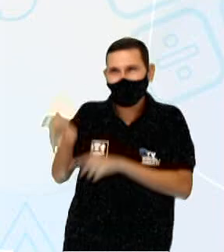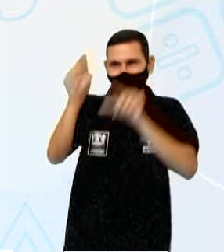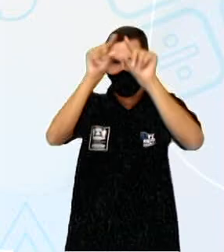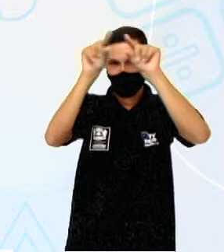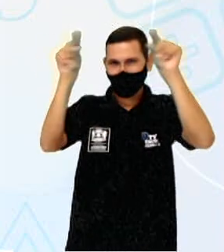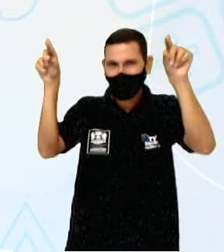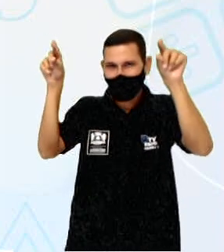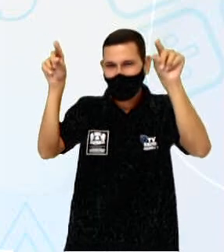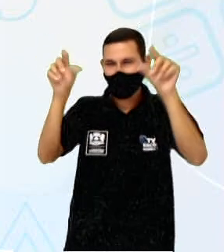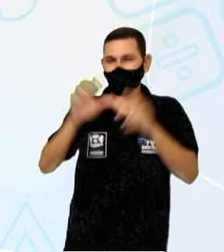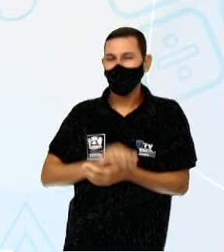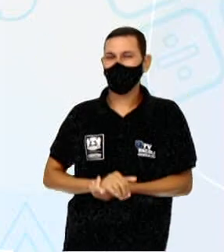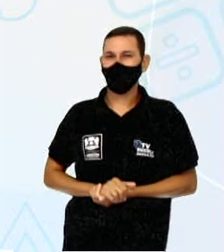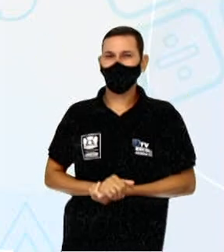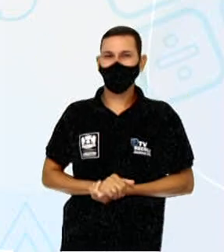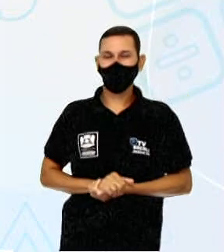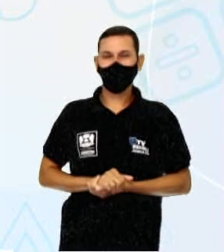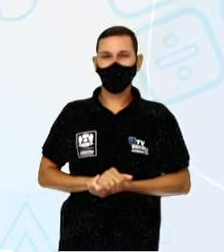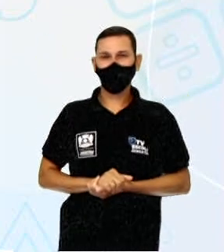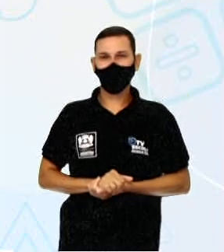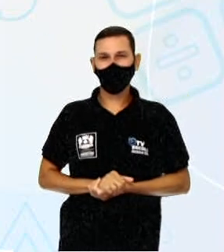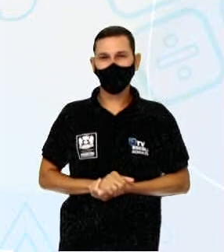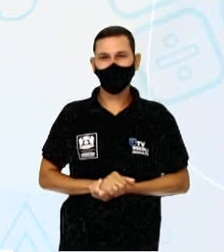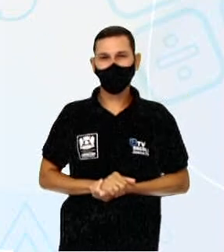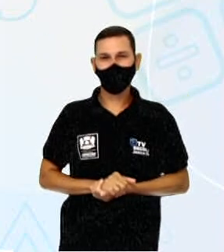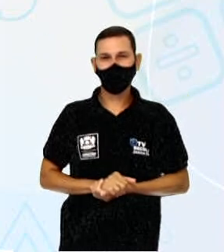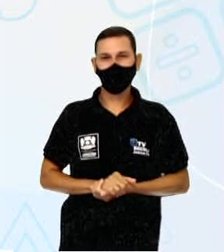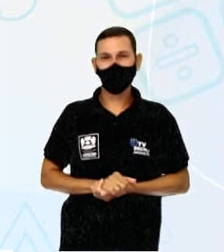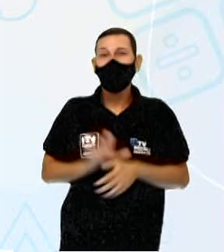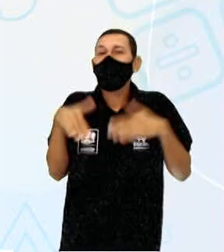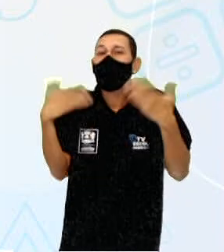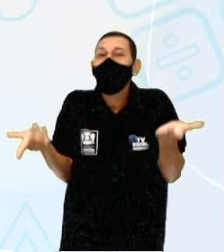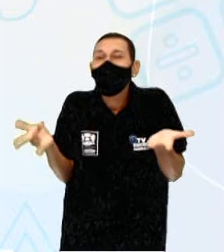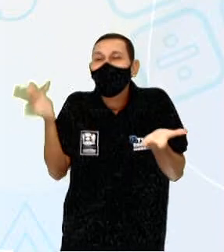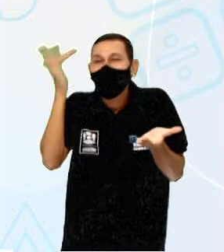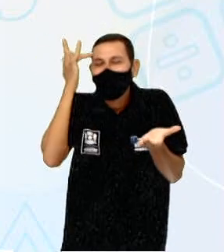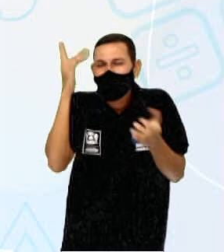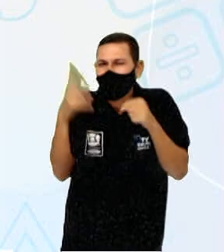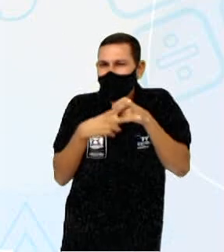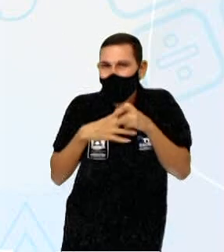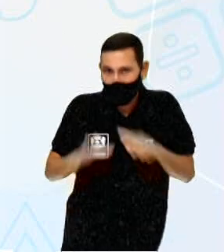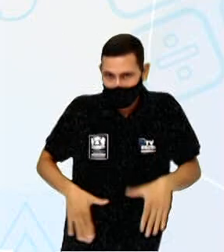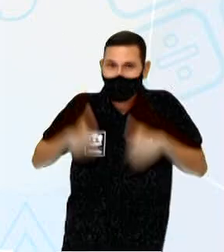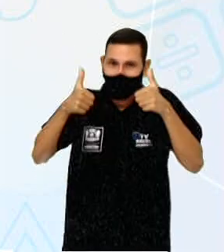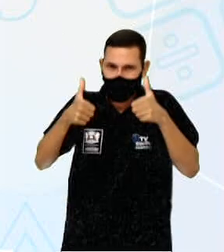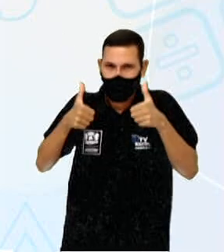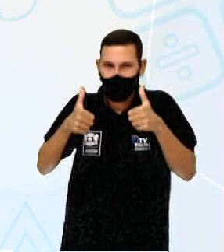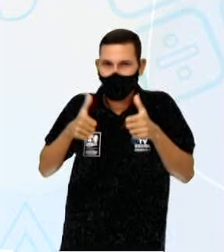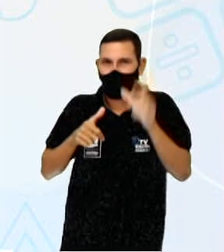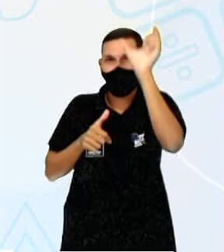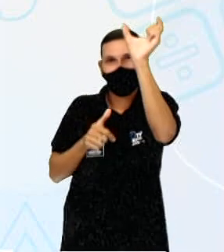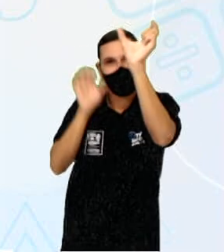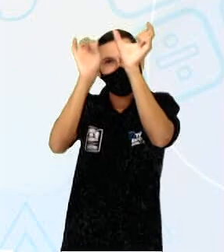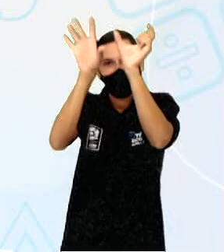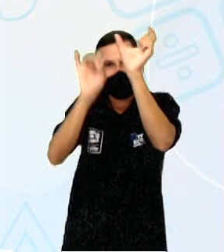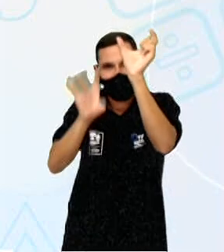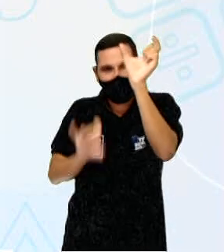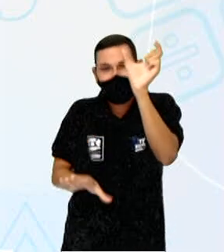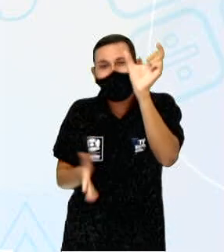very late last night. Eles, muito tarde, a noite passada. E